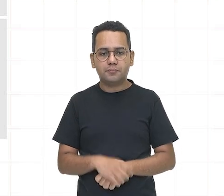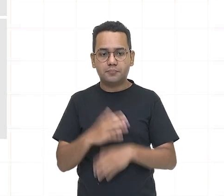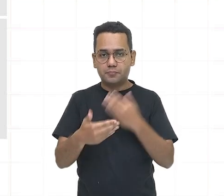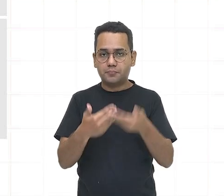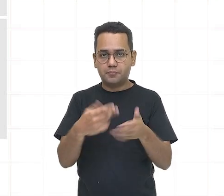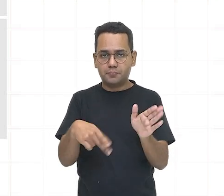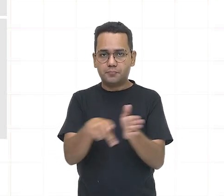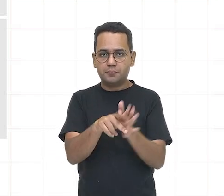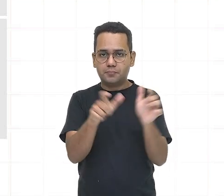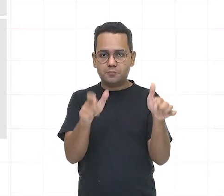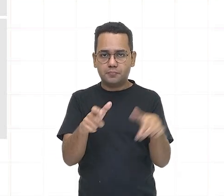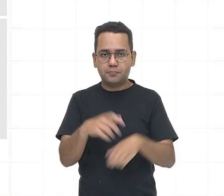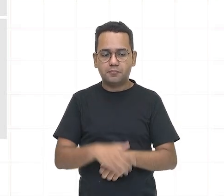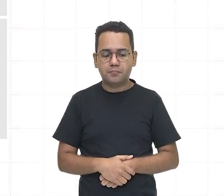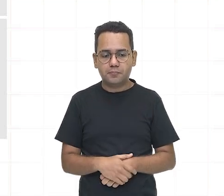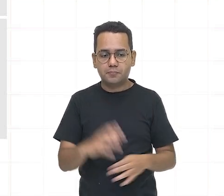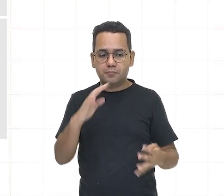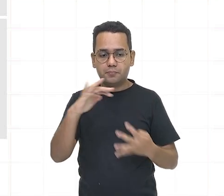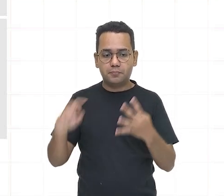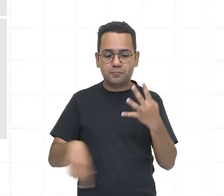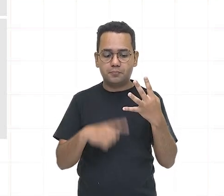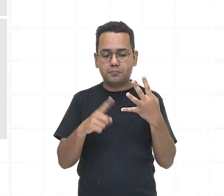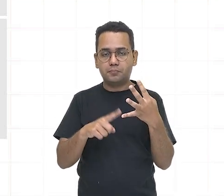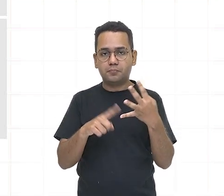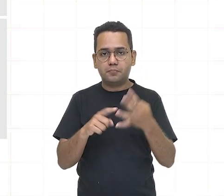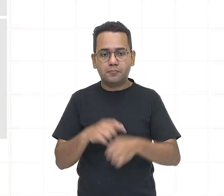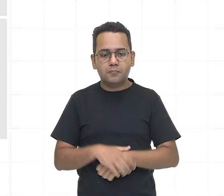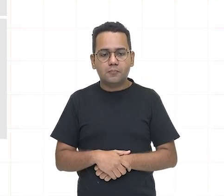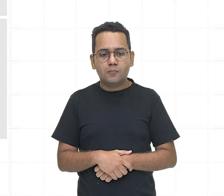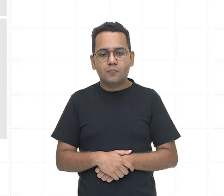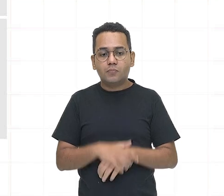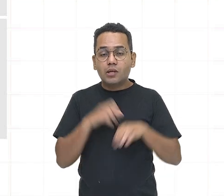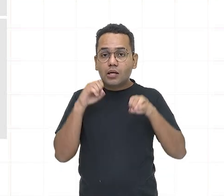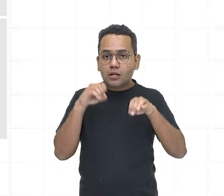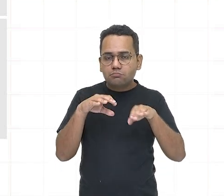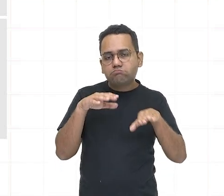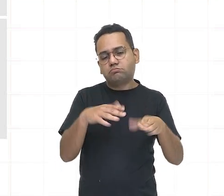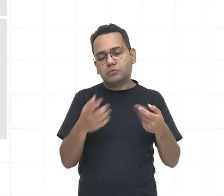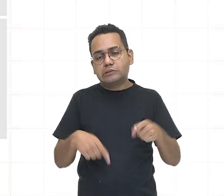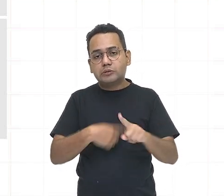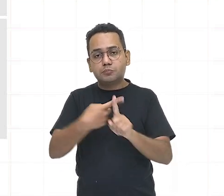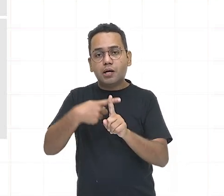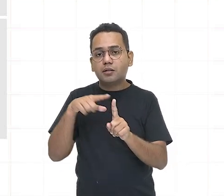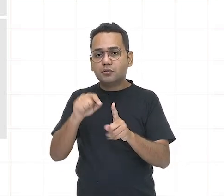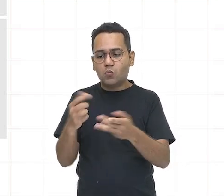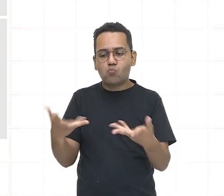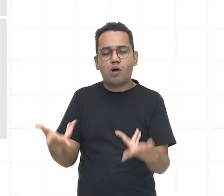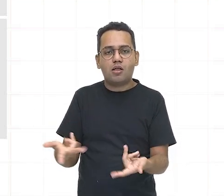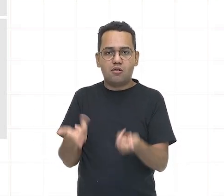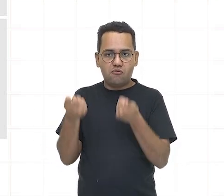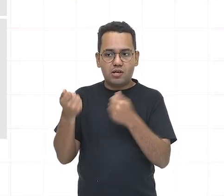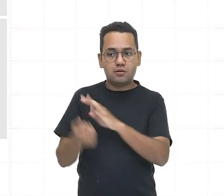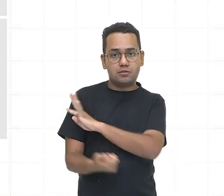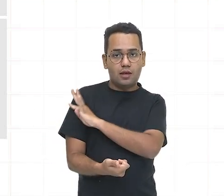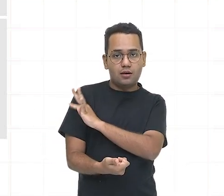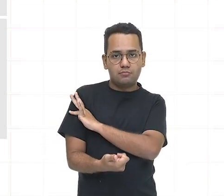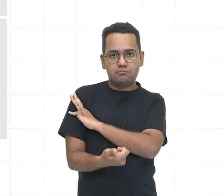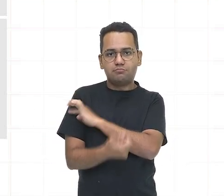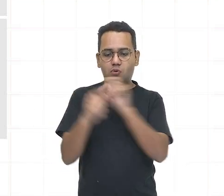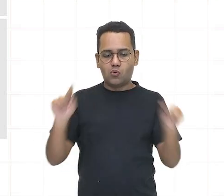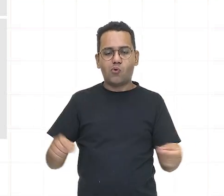Europa, ok? Educação e também qualificação é um dos principais aí para ocorrer